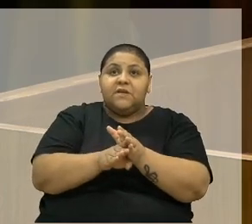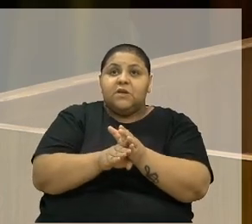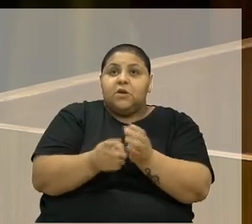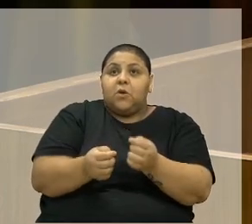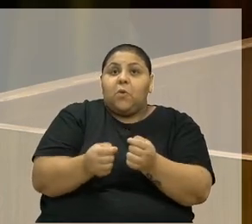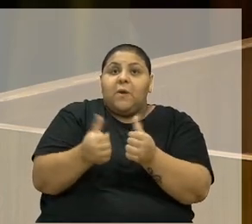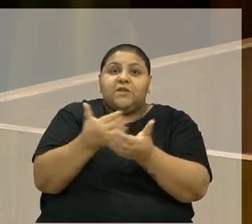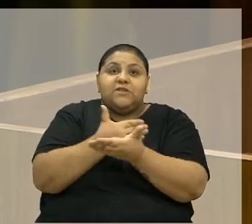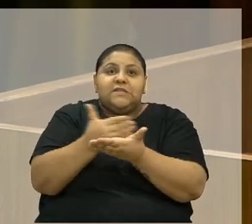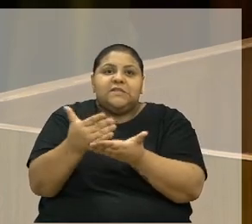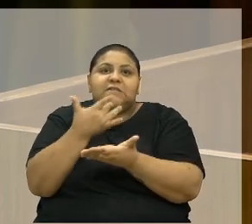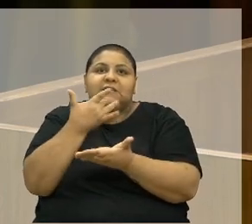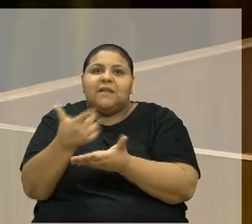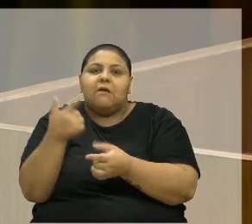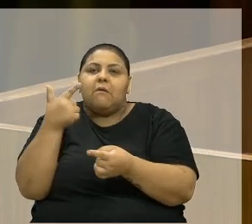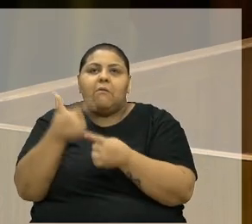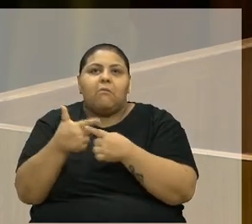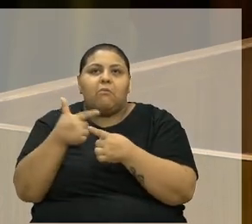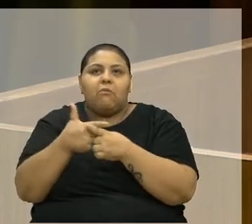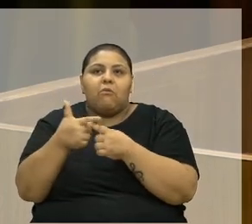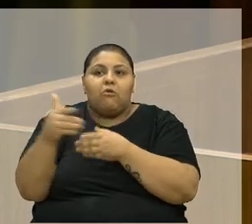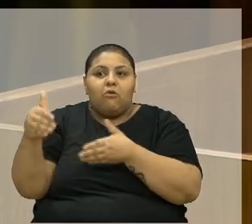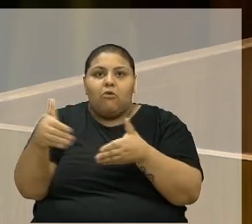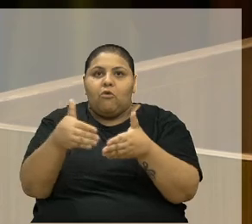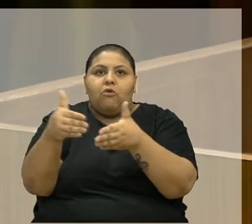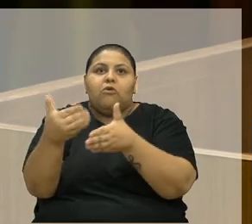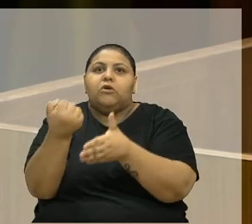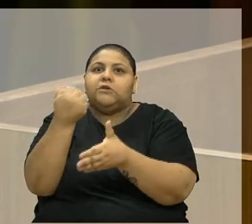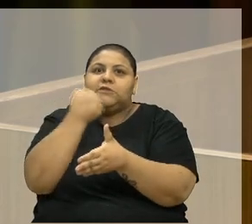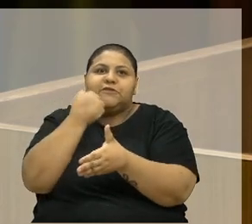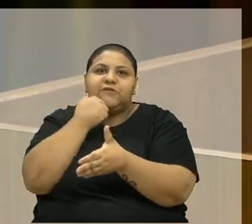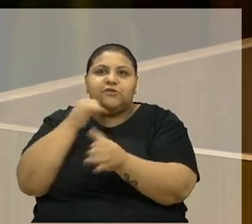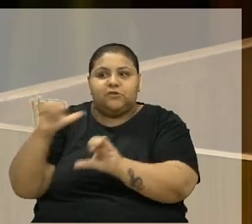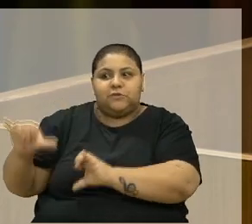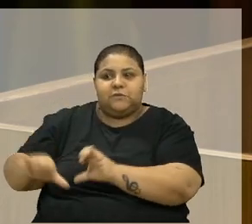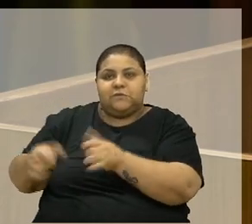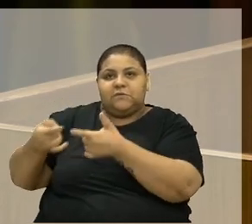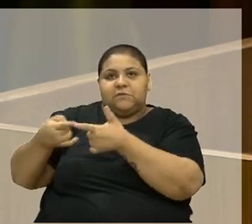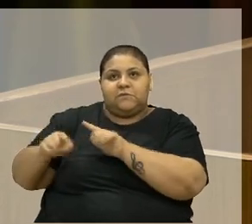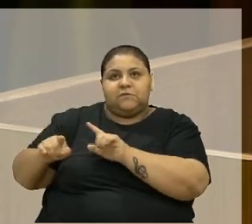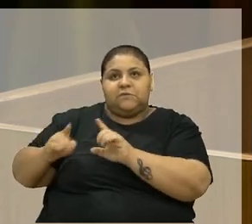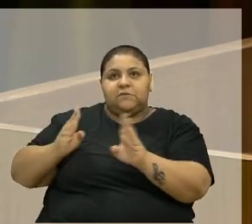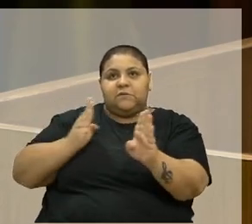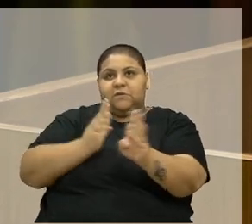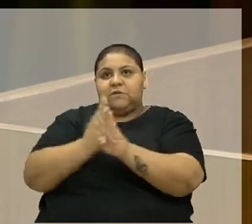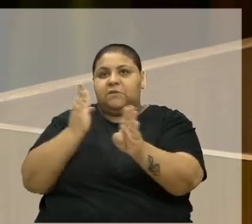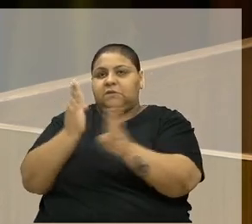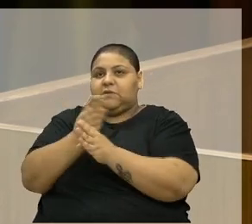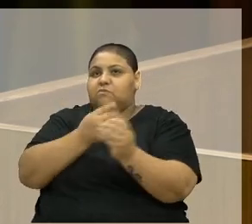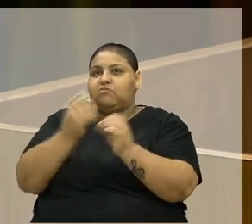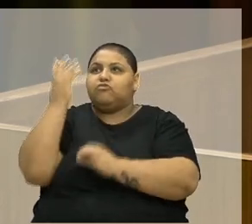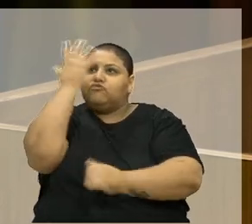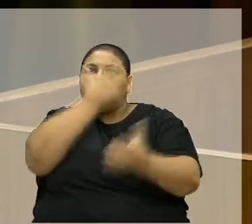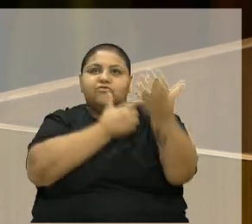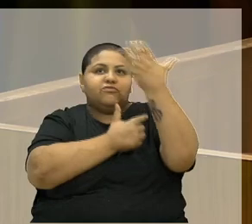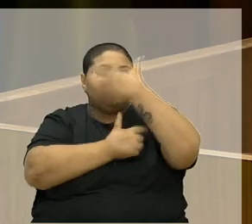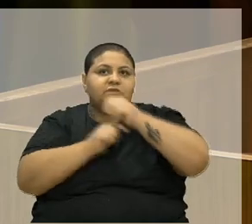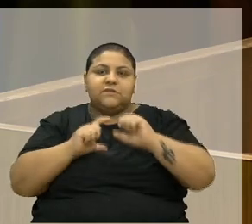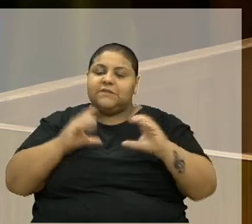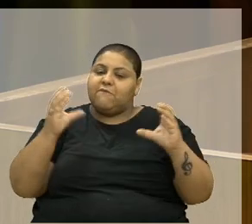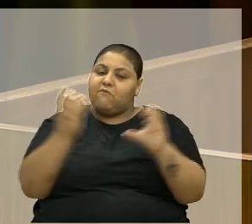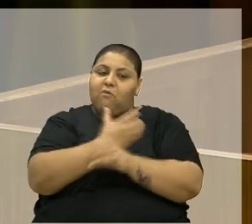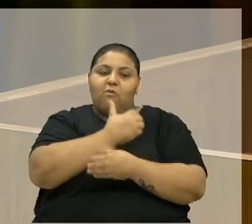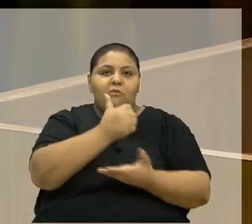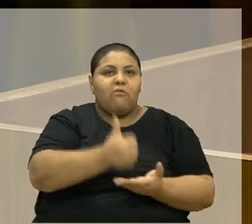da tarde porque realmente foi um trajeto um pouco duro um pouco sofrido mas que a gente encontrou muitas belezas e teve o total apoio